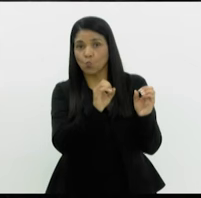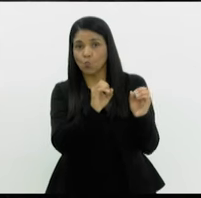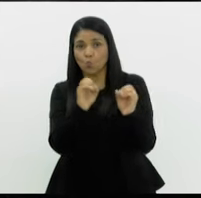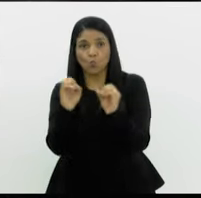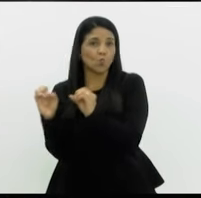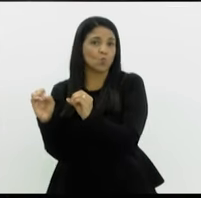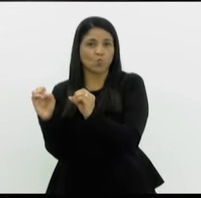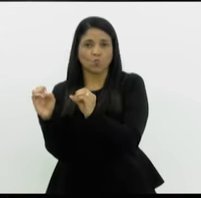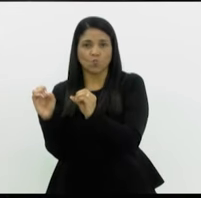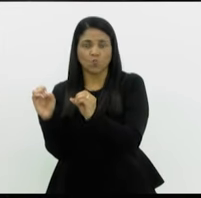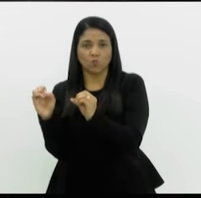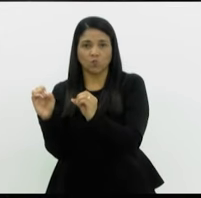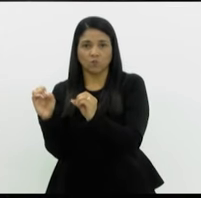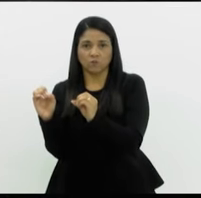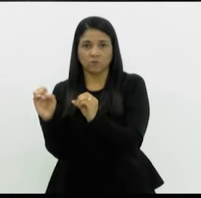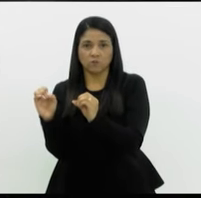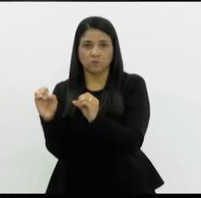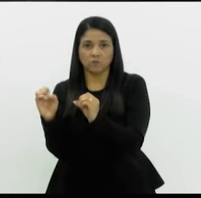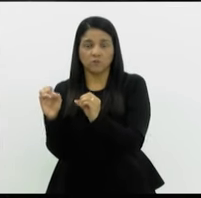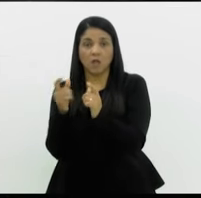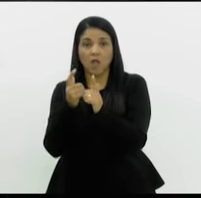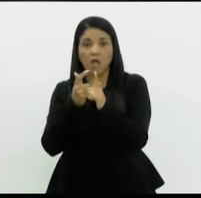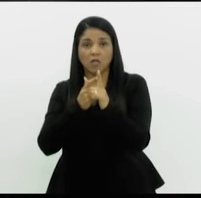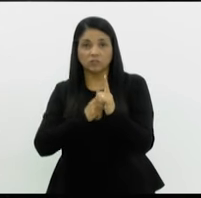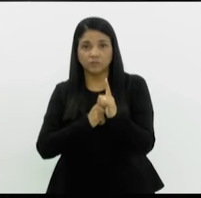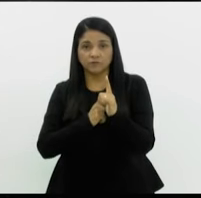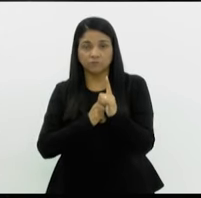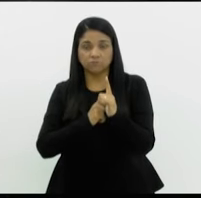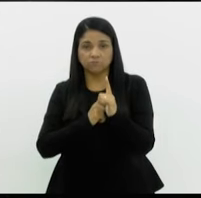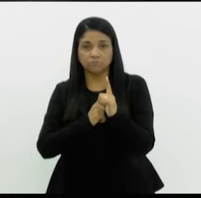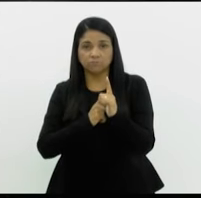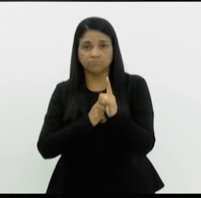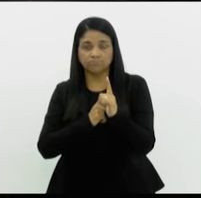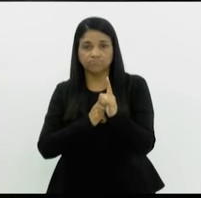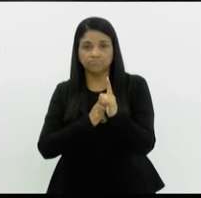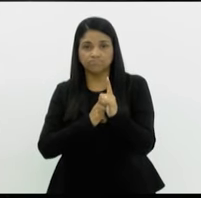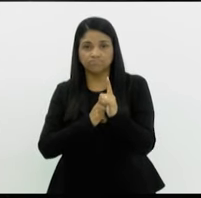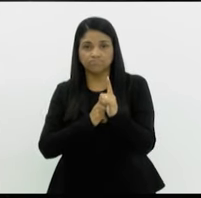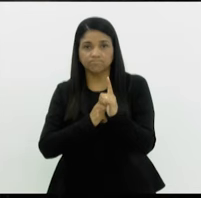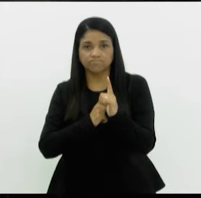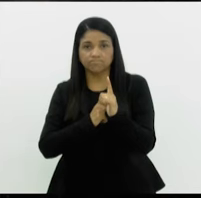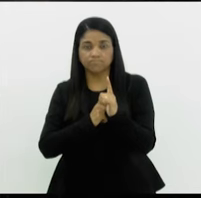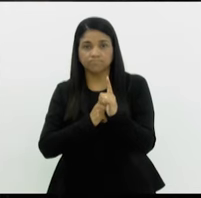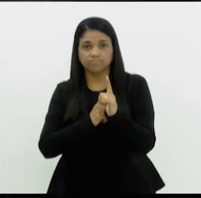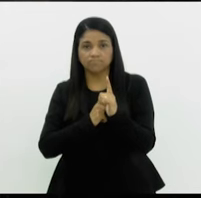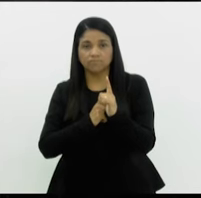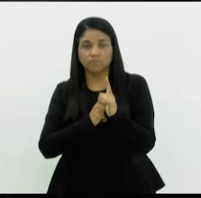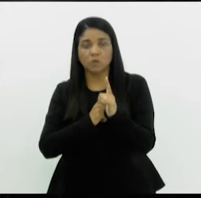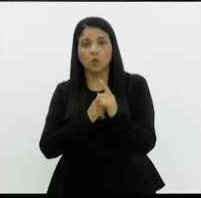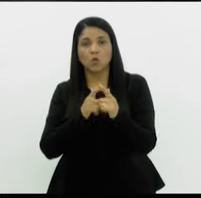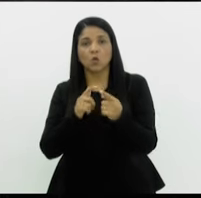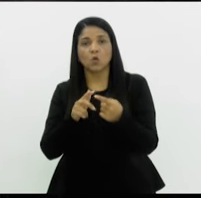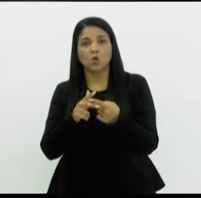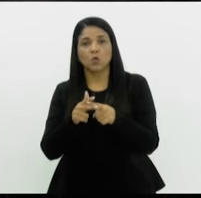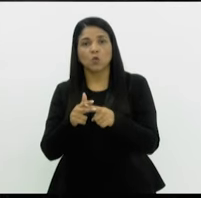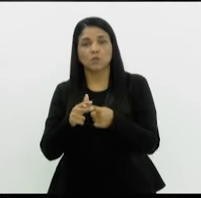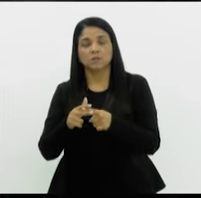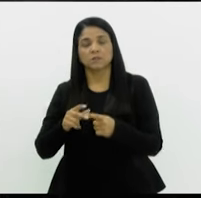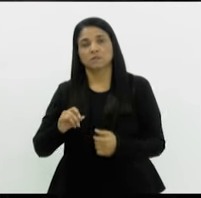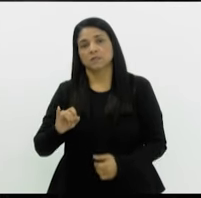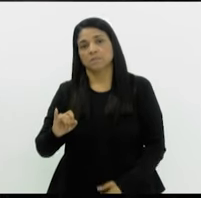juros nenhum. A dívida teria que estar apenas corrigida pelo